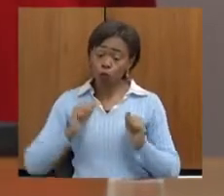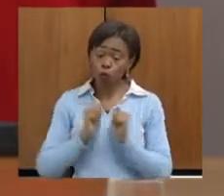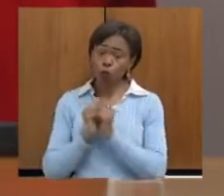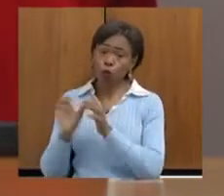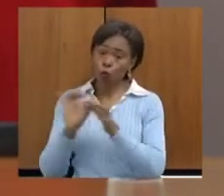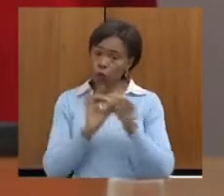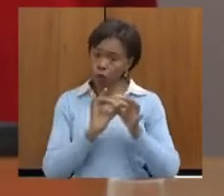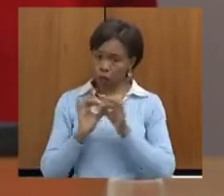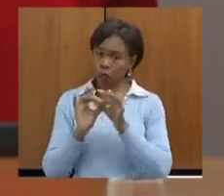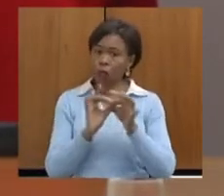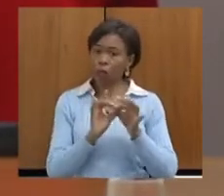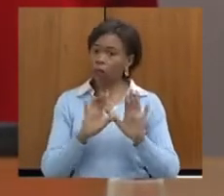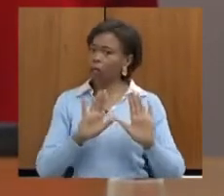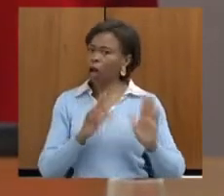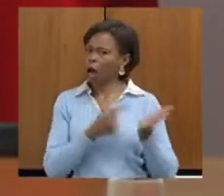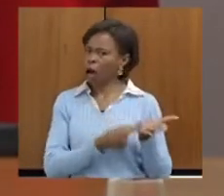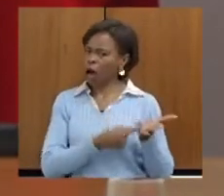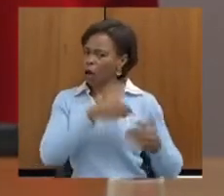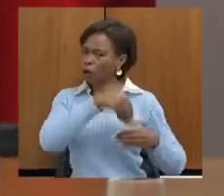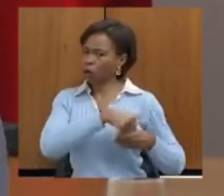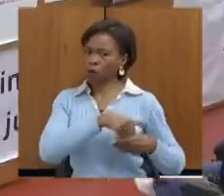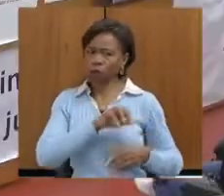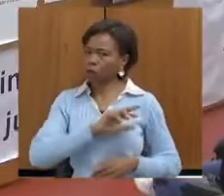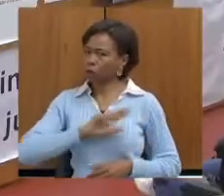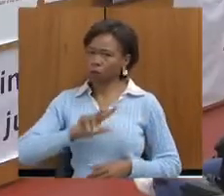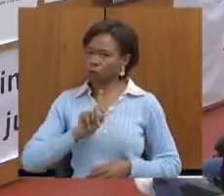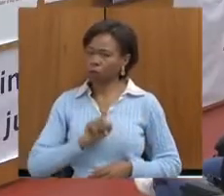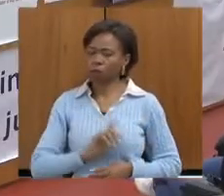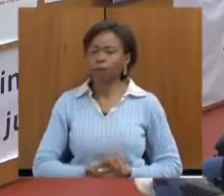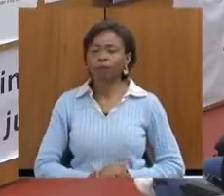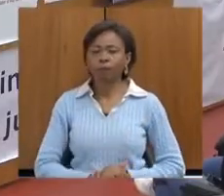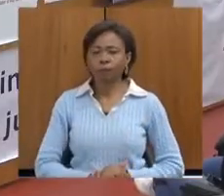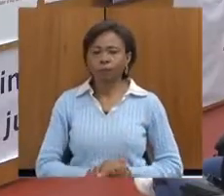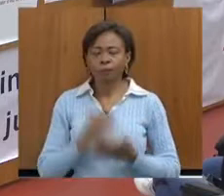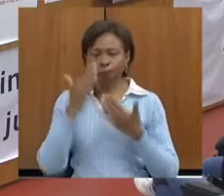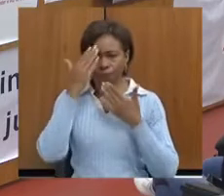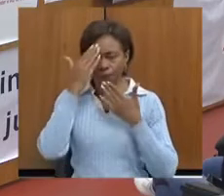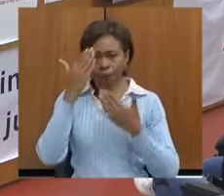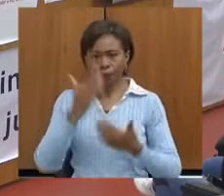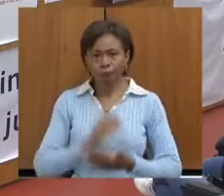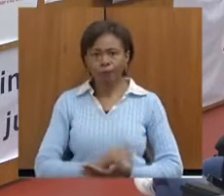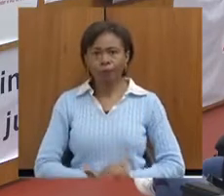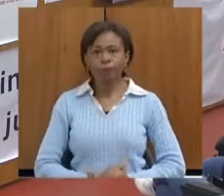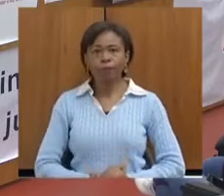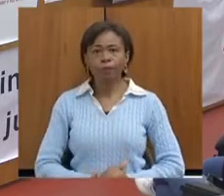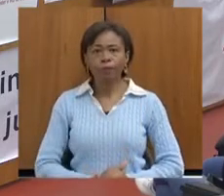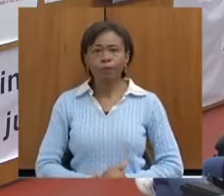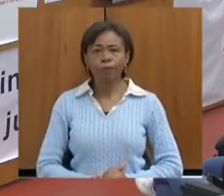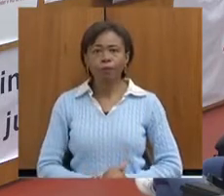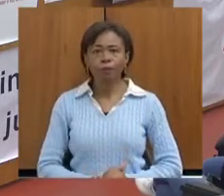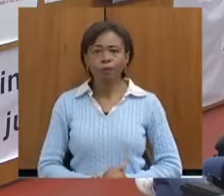por pretenso acordo eleitoreiros obrigadas a e